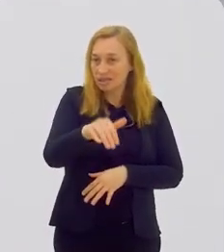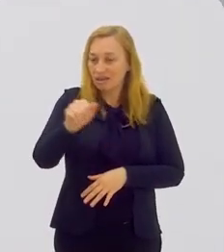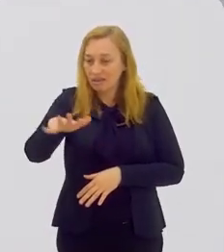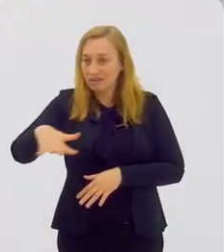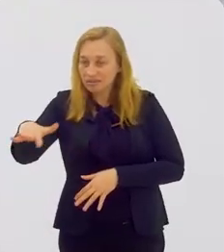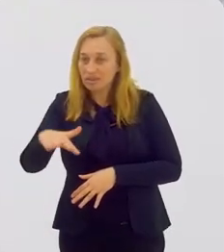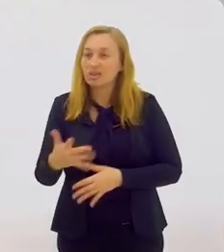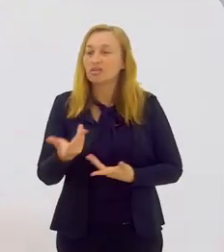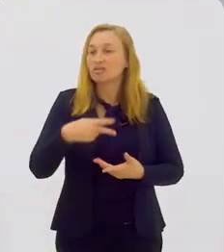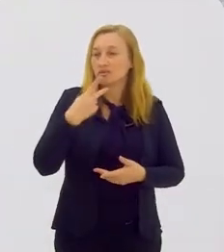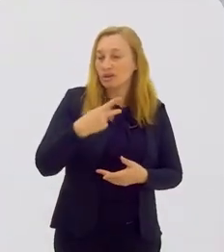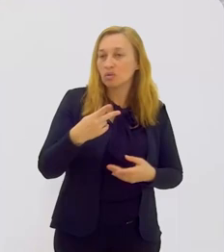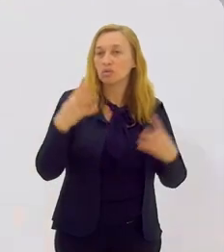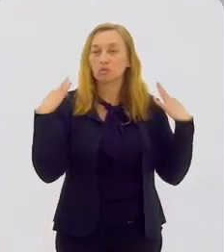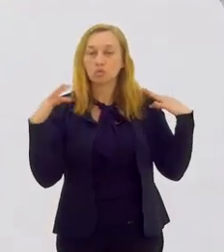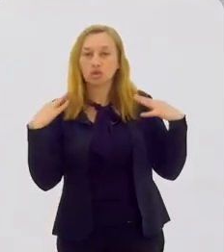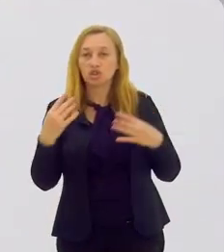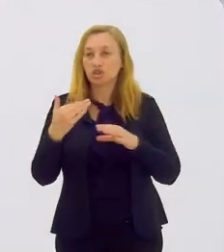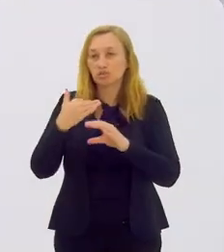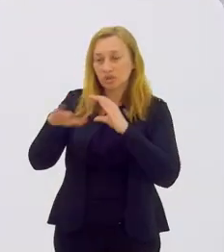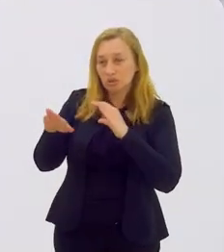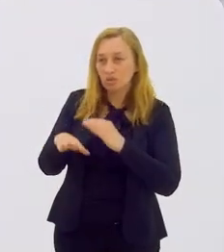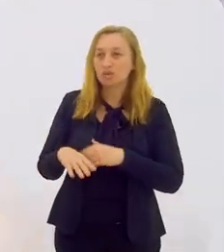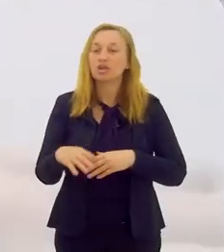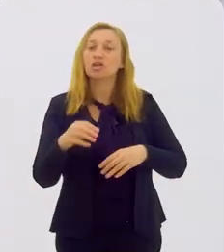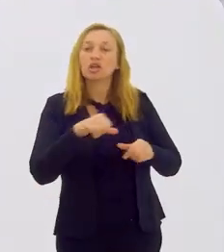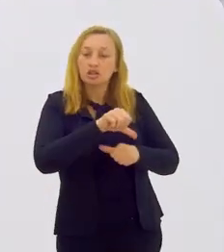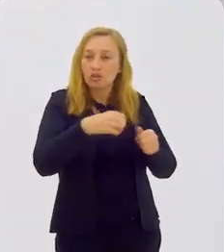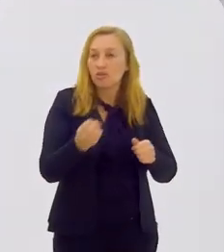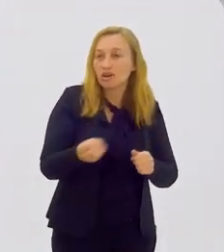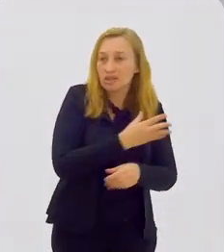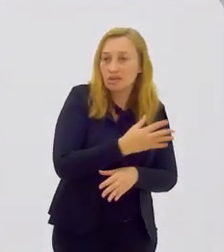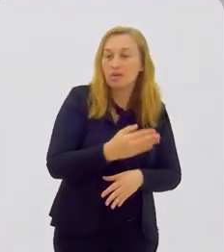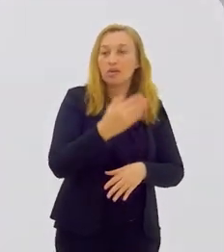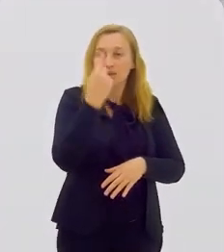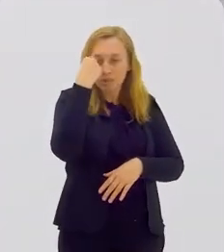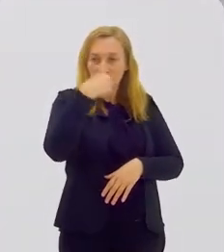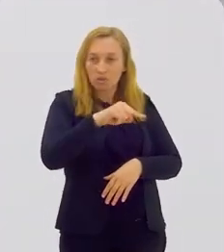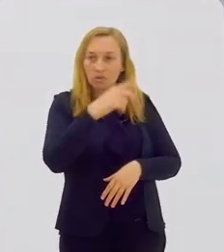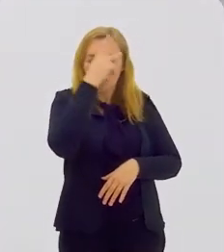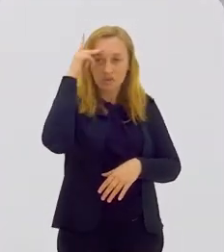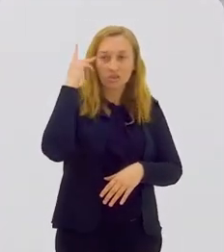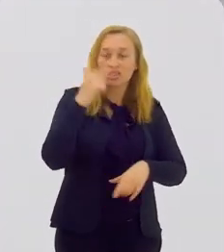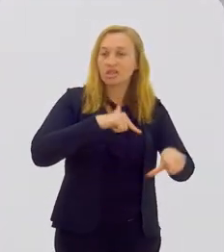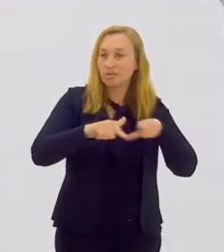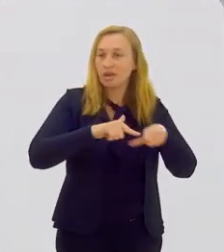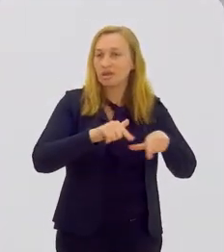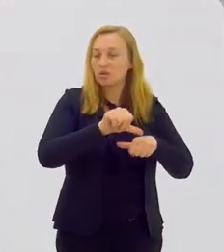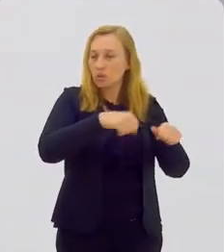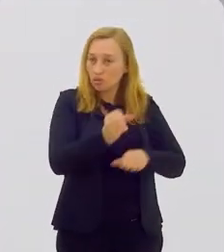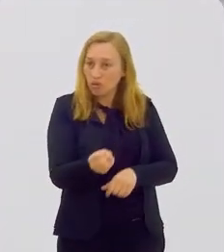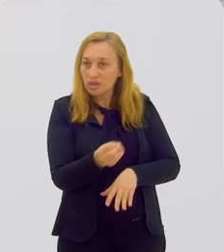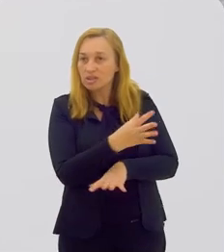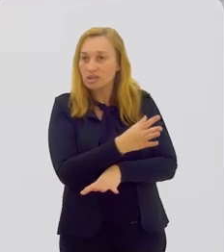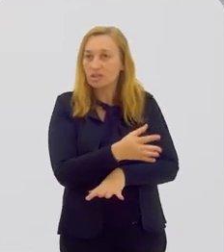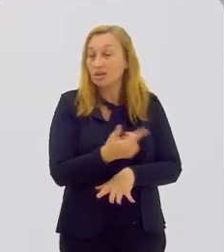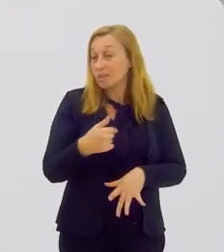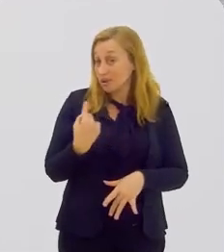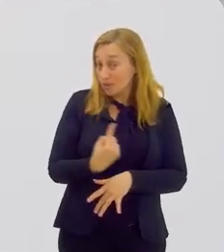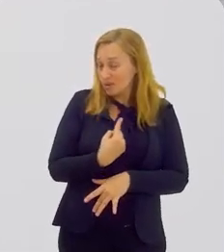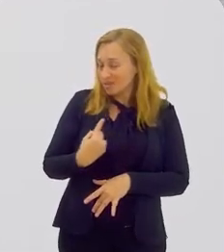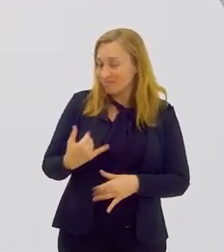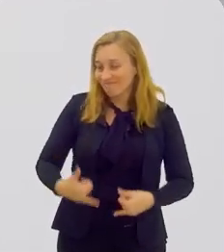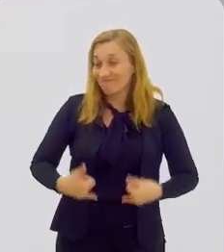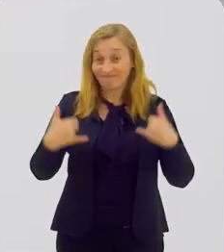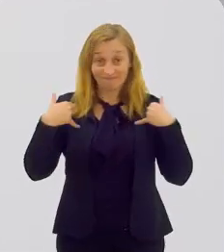específicas daquelas áreas. Então, quando foi sobre o turismo, a gente mandou. Quando foi sobre inovação, a gente mandou pessoas que estão trabalhando com inovação. Para nós,